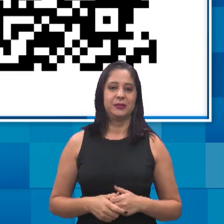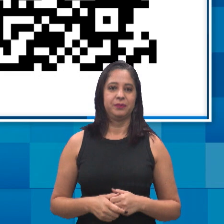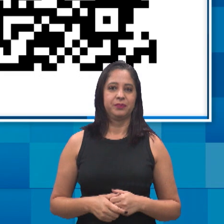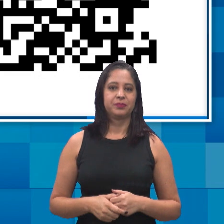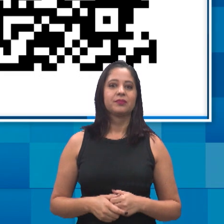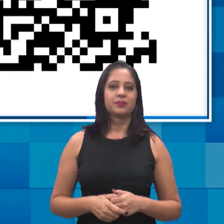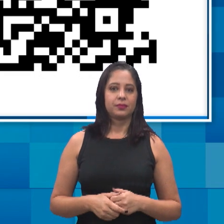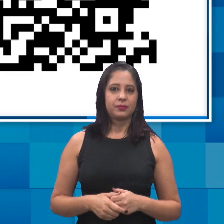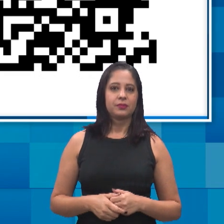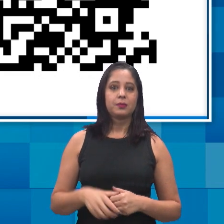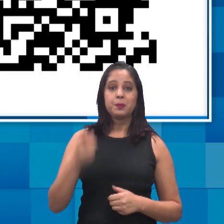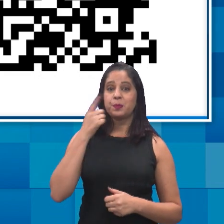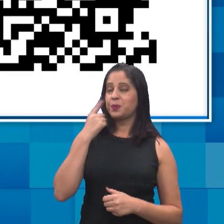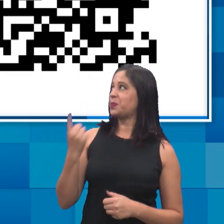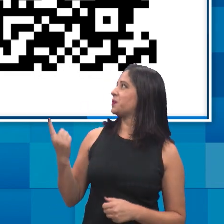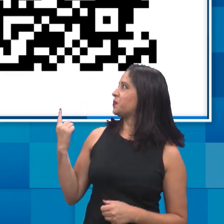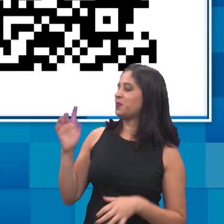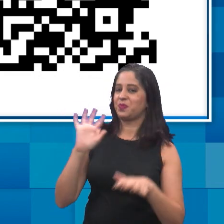Estamos sempre nas redes sociais, o